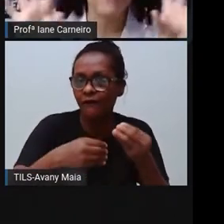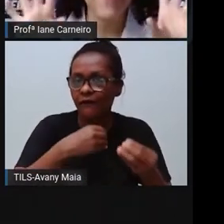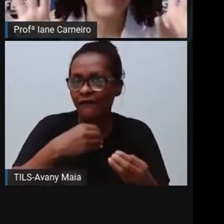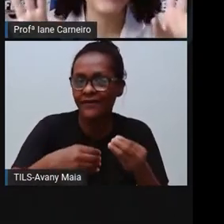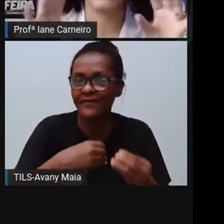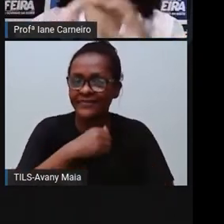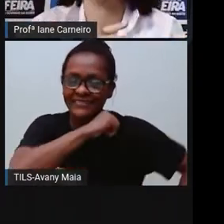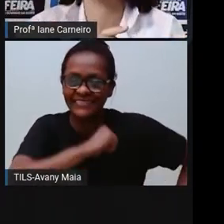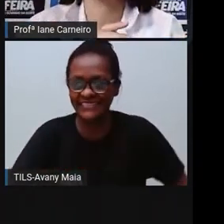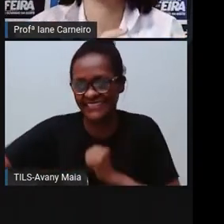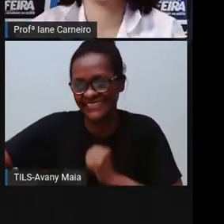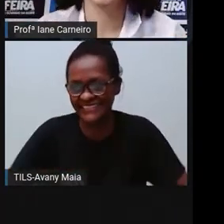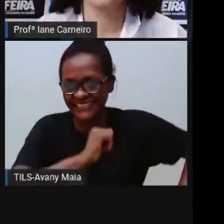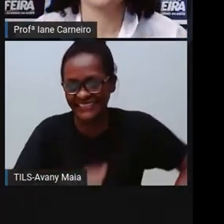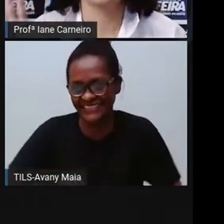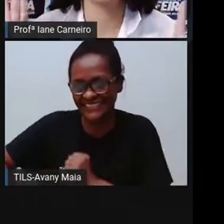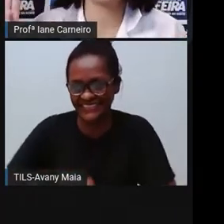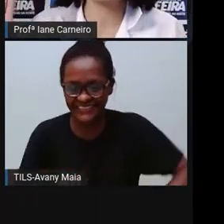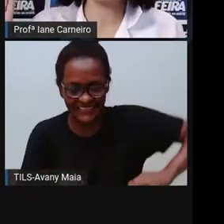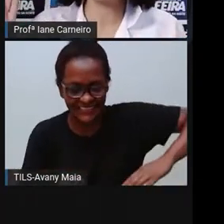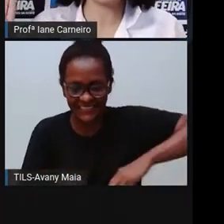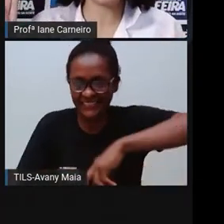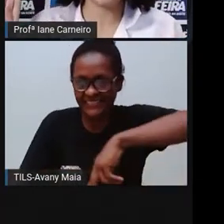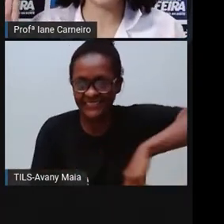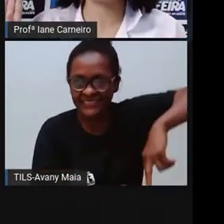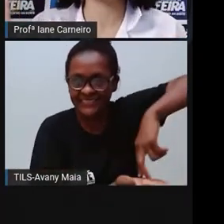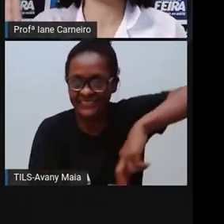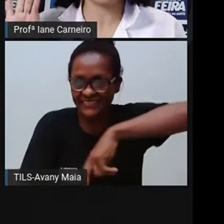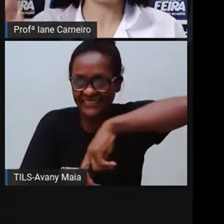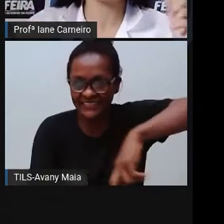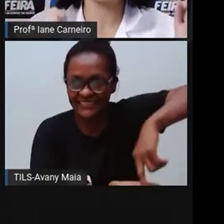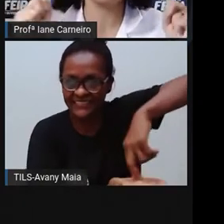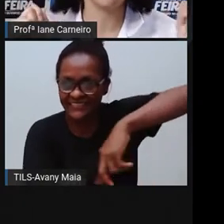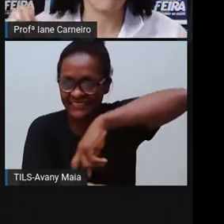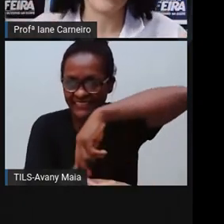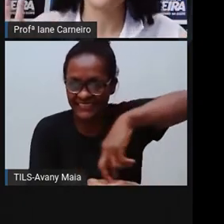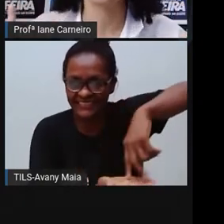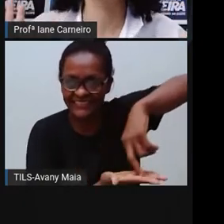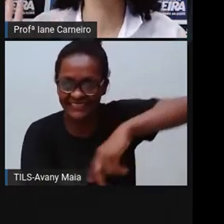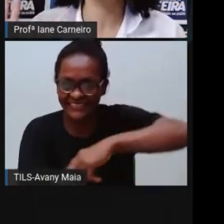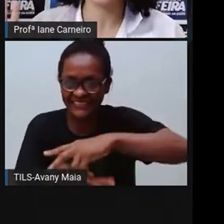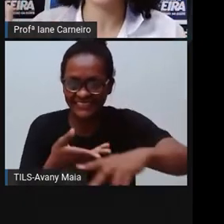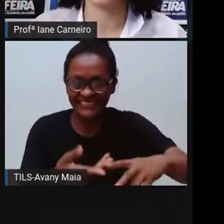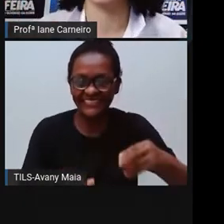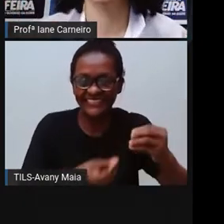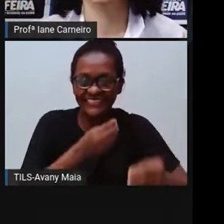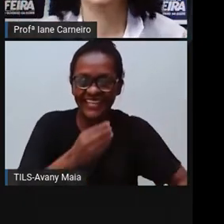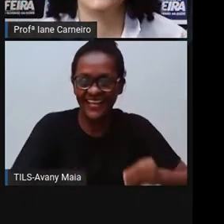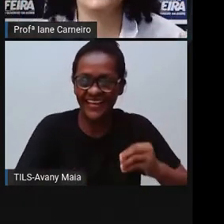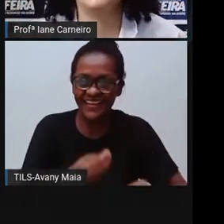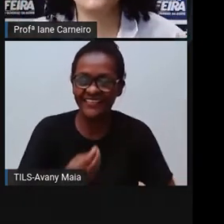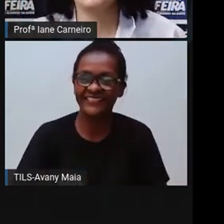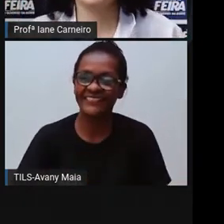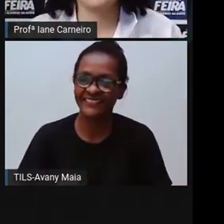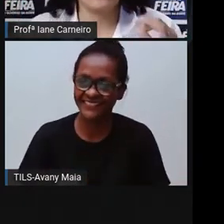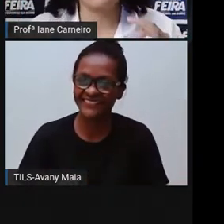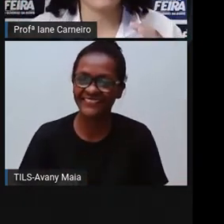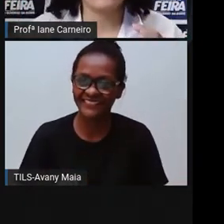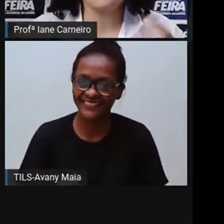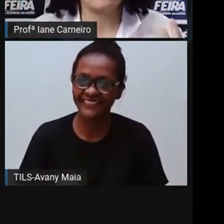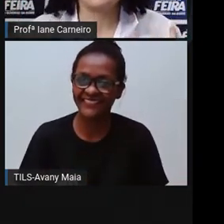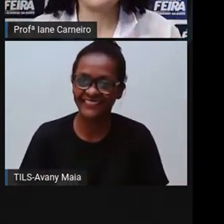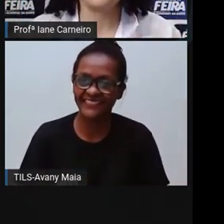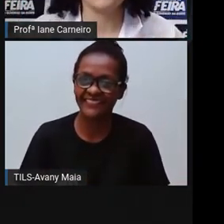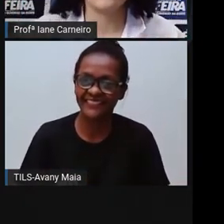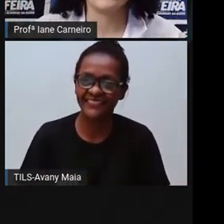Pró nunca correu na esteira, olha só. Mas eu botei ali meu desenho, que é para me empolgar para um dia correr. Né? Então, assim, ó, a